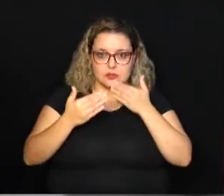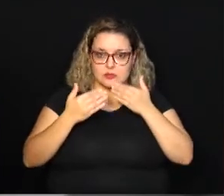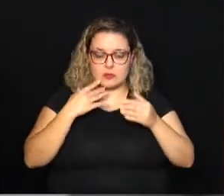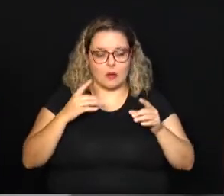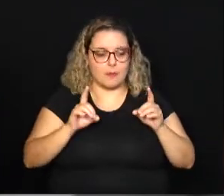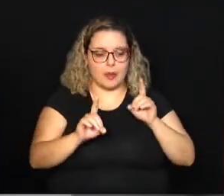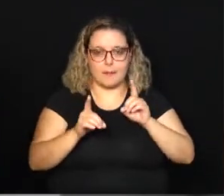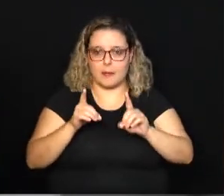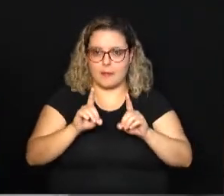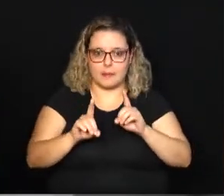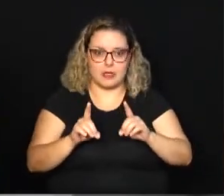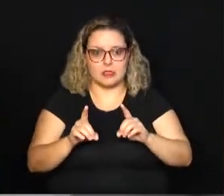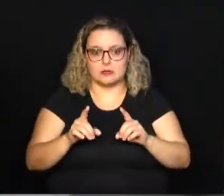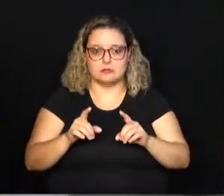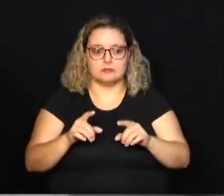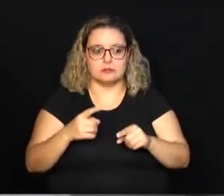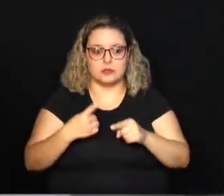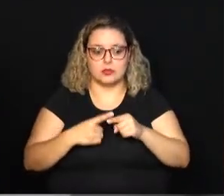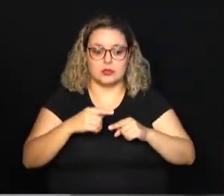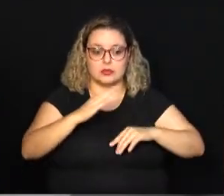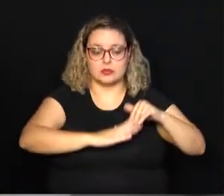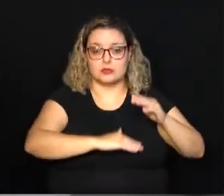nesse estresse, né?